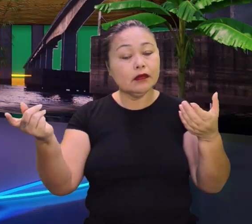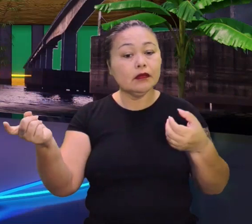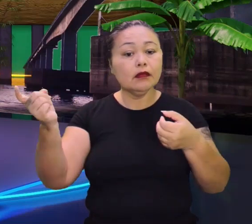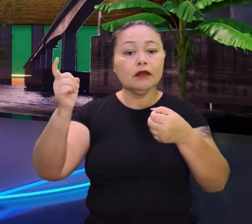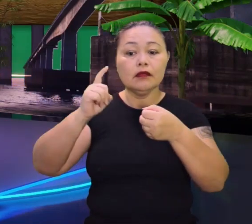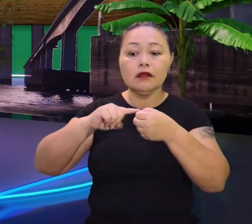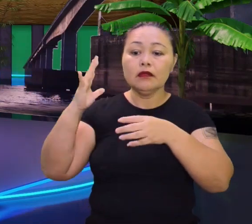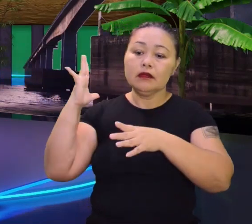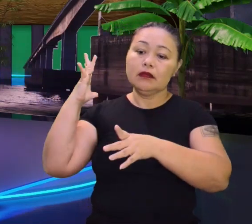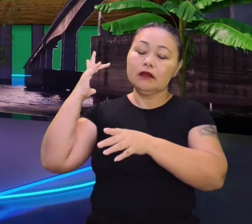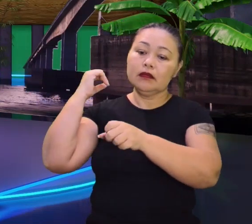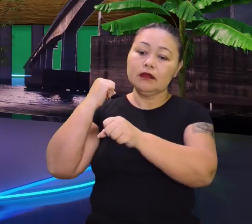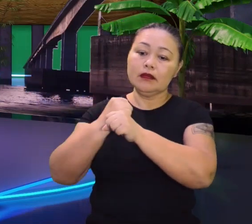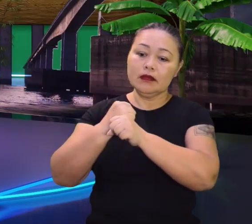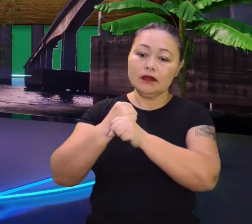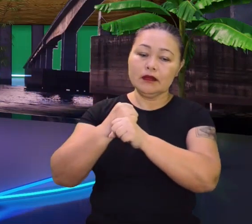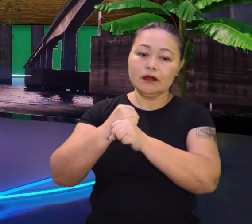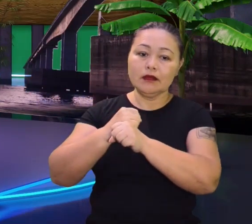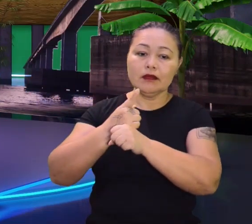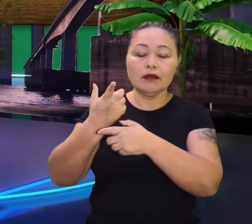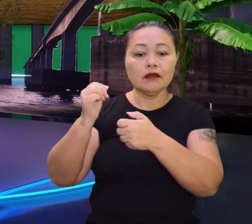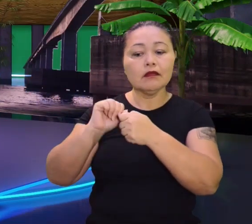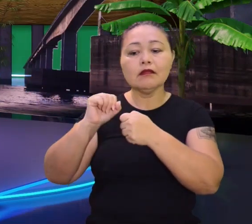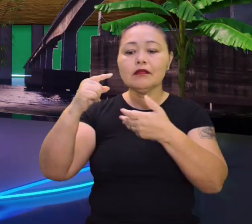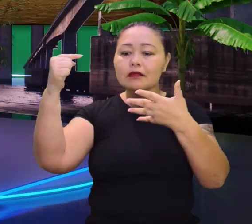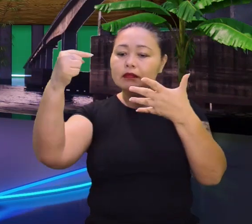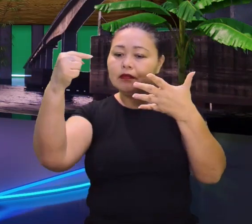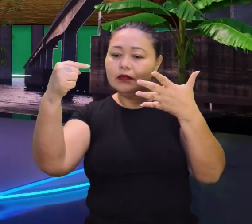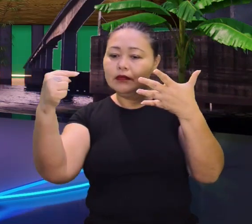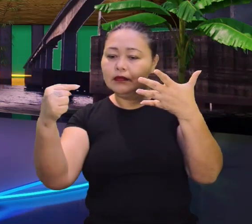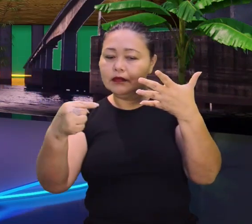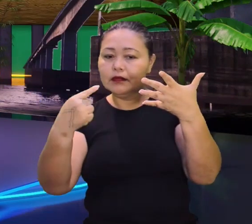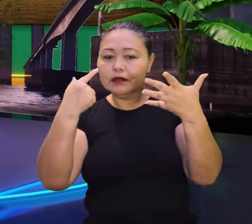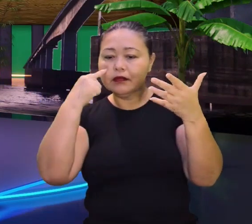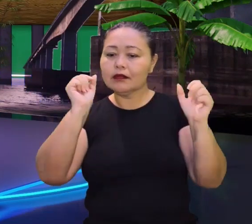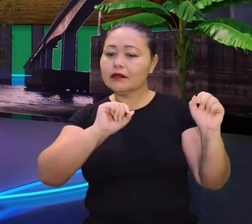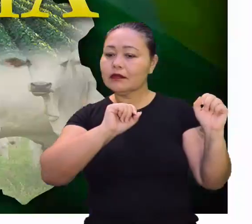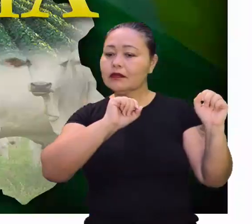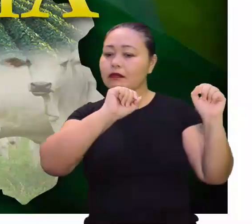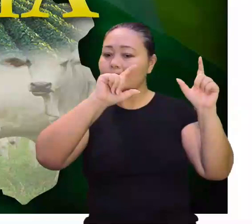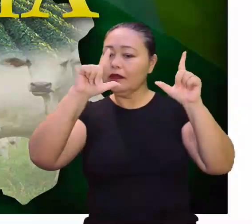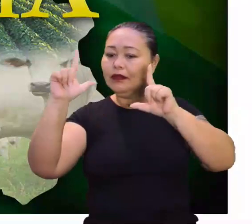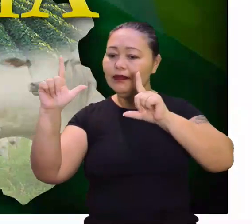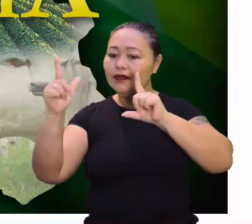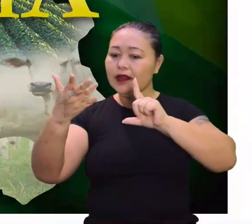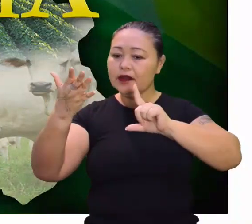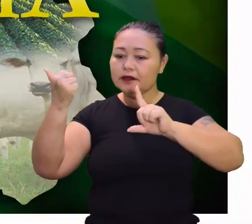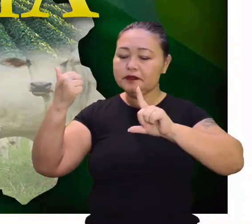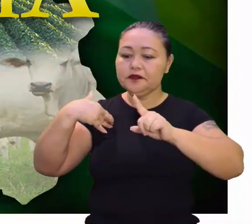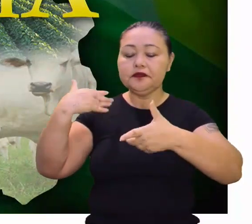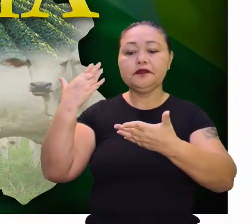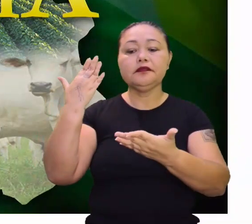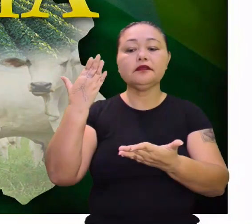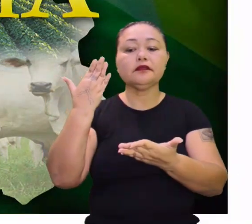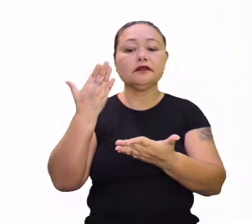aqui para fazer a revisão, né, professor Jorge, dos principais aspectos. Então, de olho na tela, vamos lá, galera.